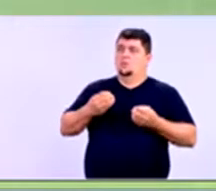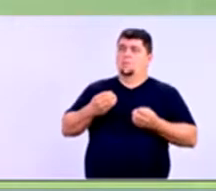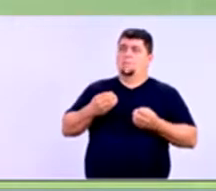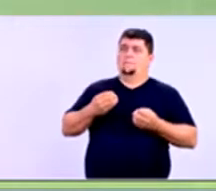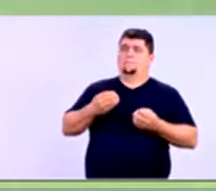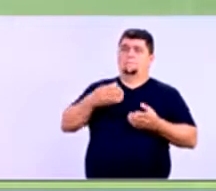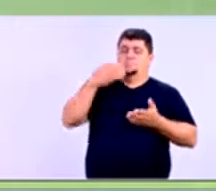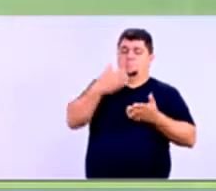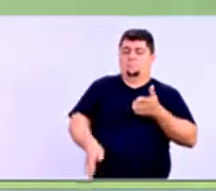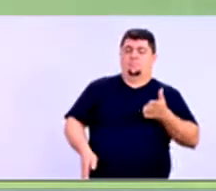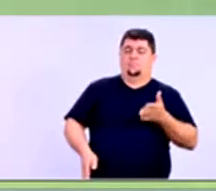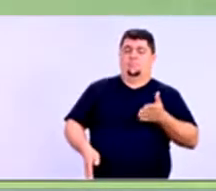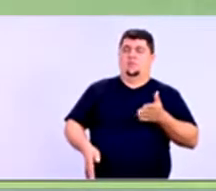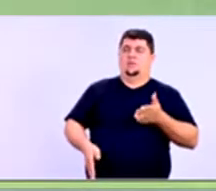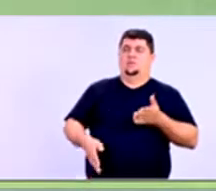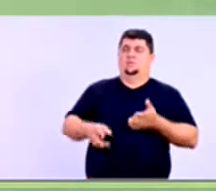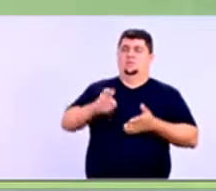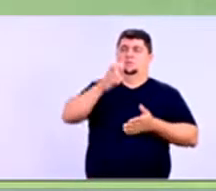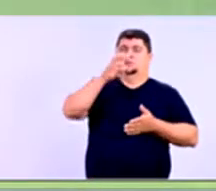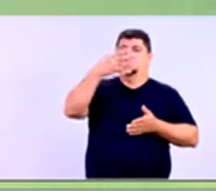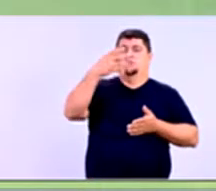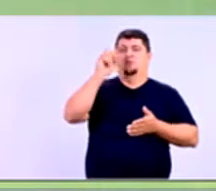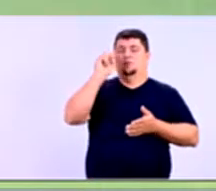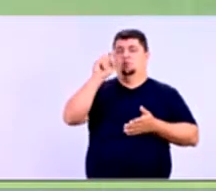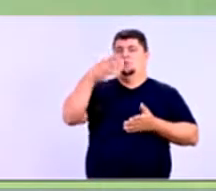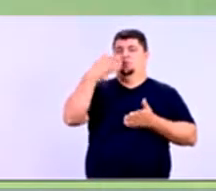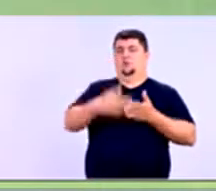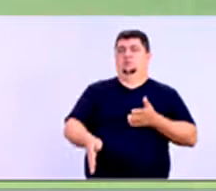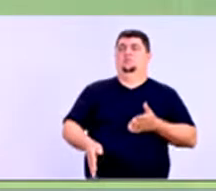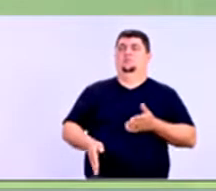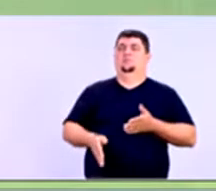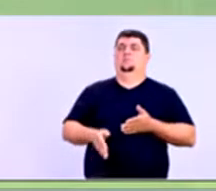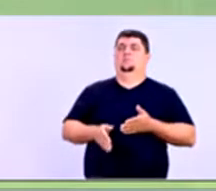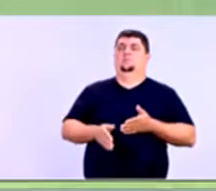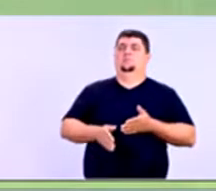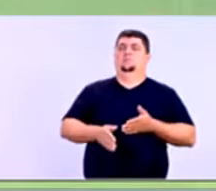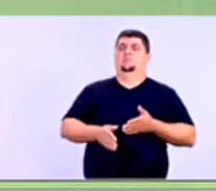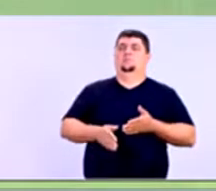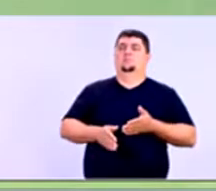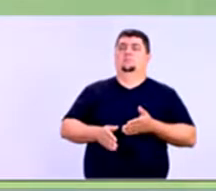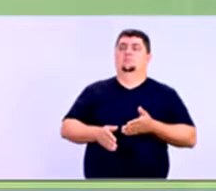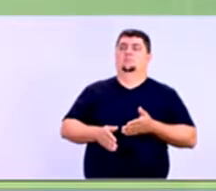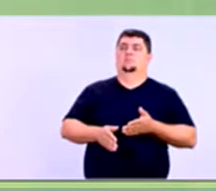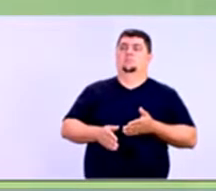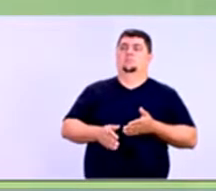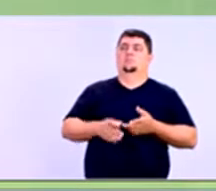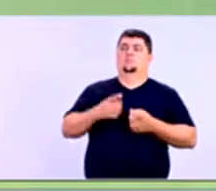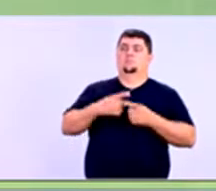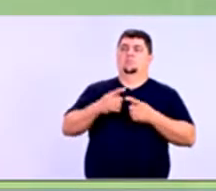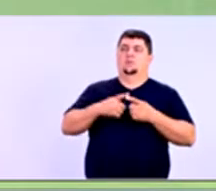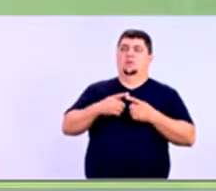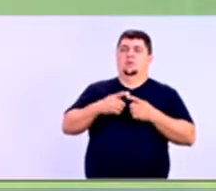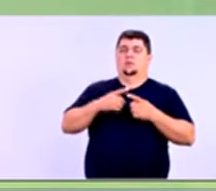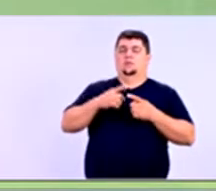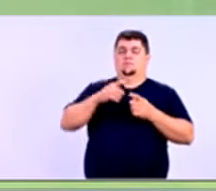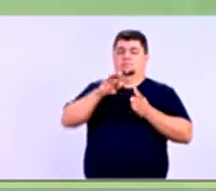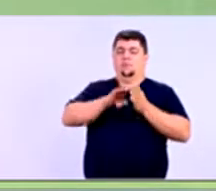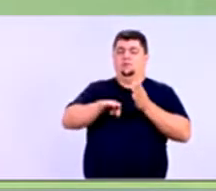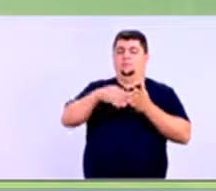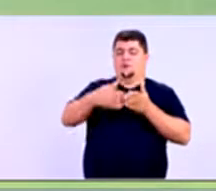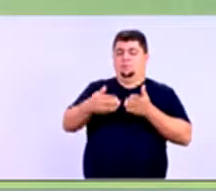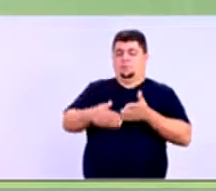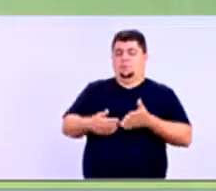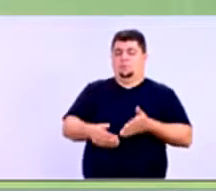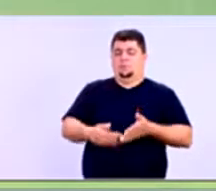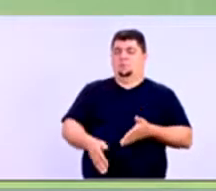que eu perdi 54 mil reais. Então, essa daqui foi a desvalorização. Então, ó,